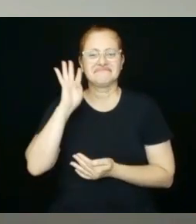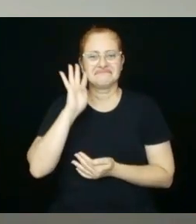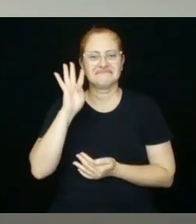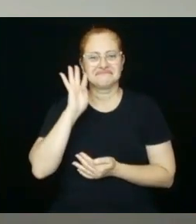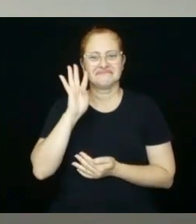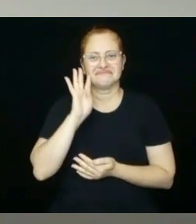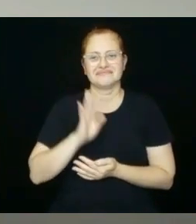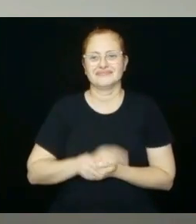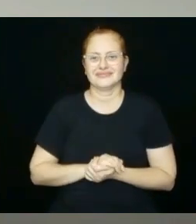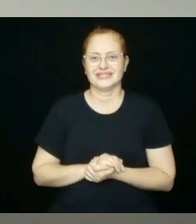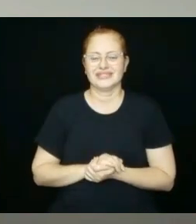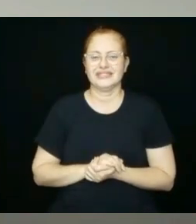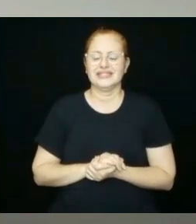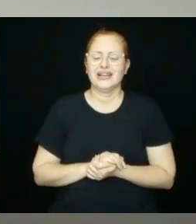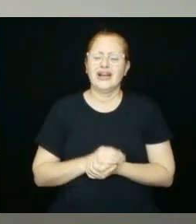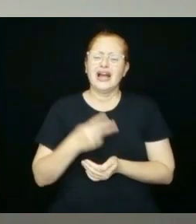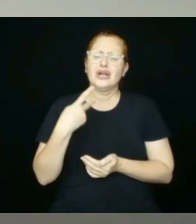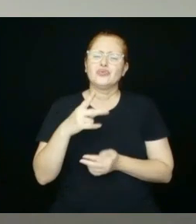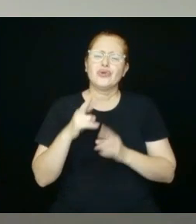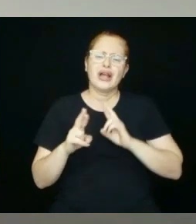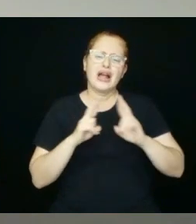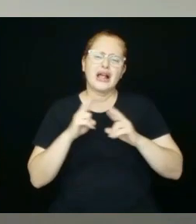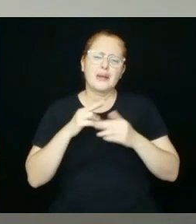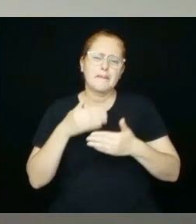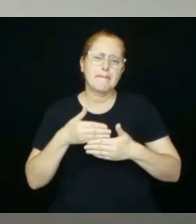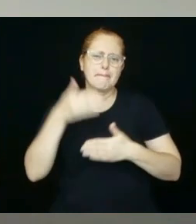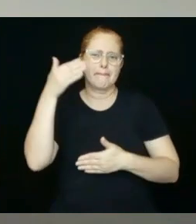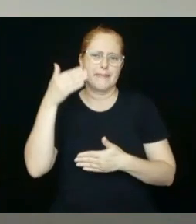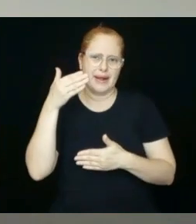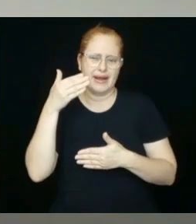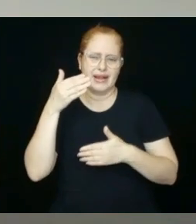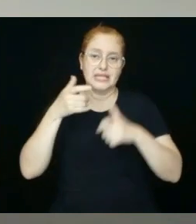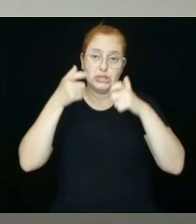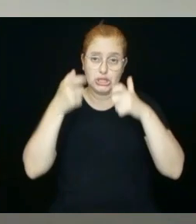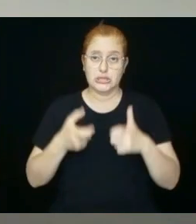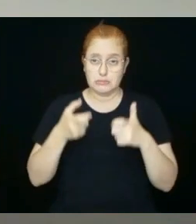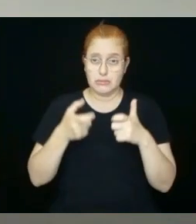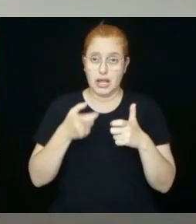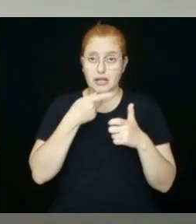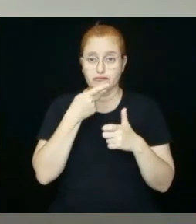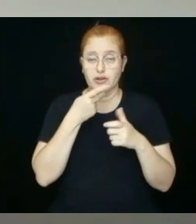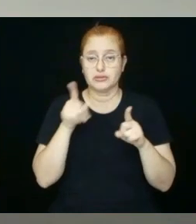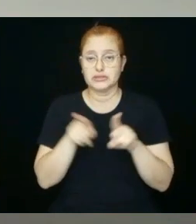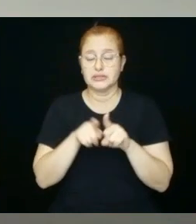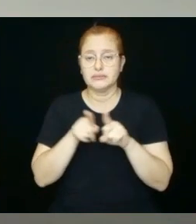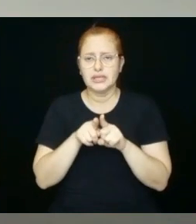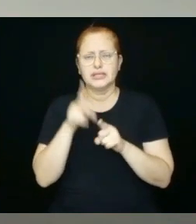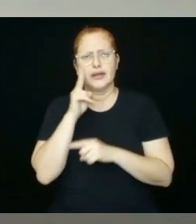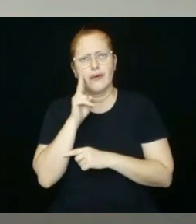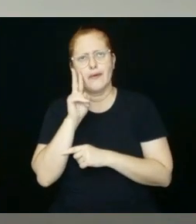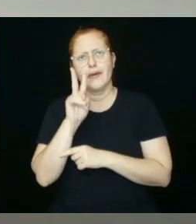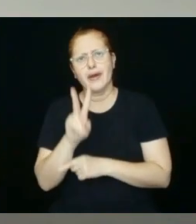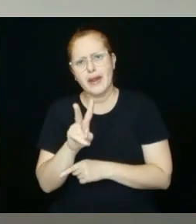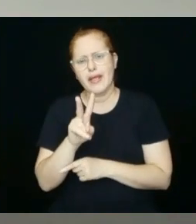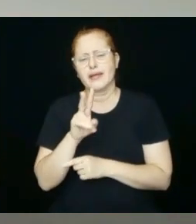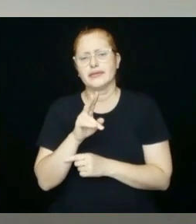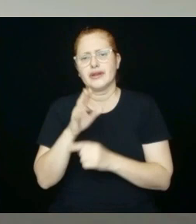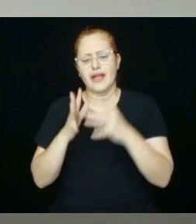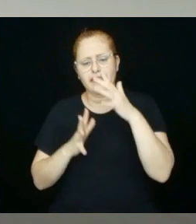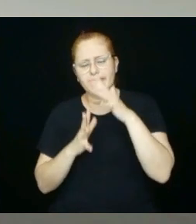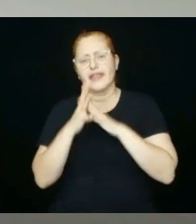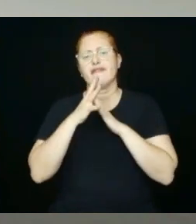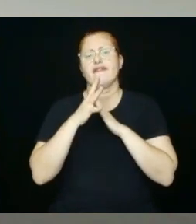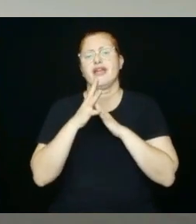Legal. A relação com a parede, mas ao mesmo tempo isso que tu falou do espaço, né? Tá olhando